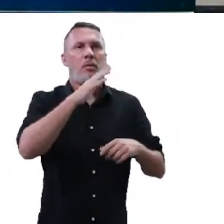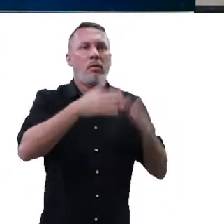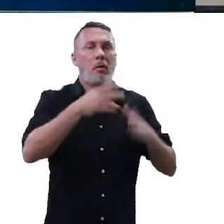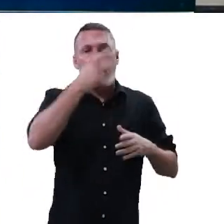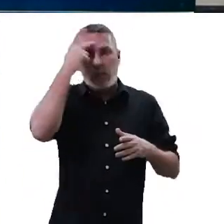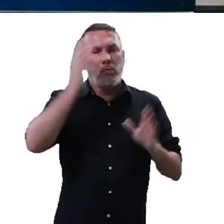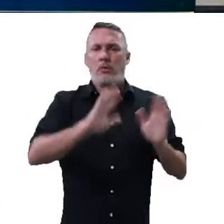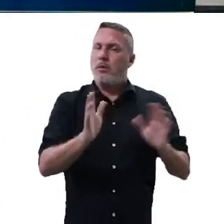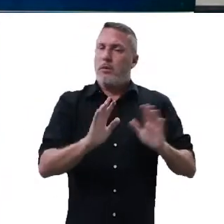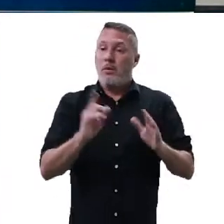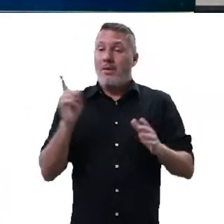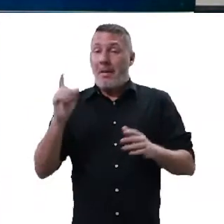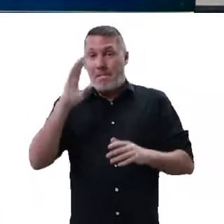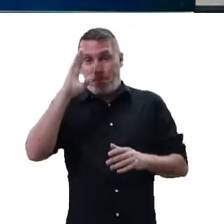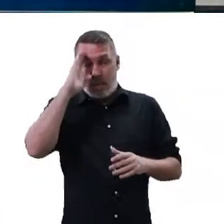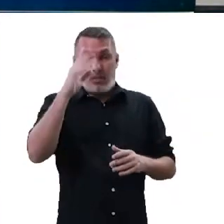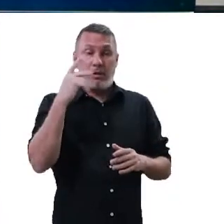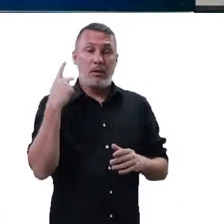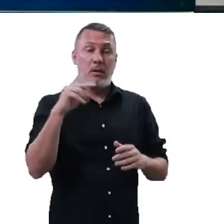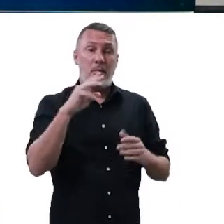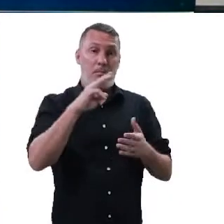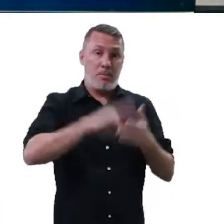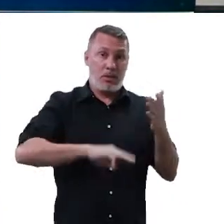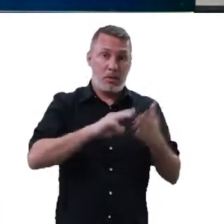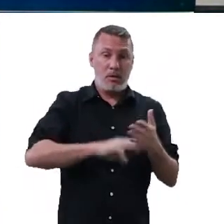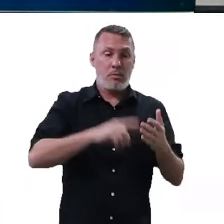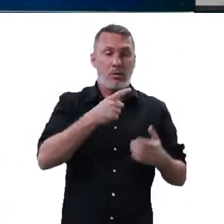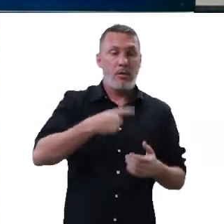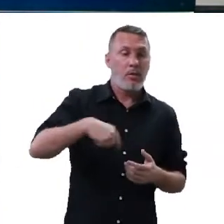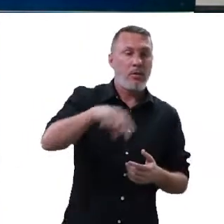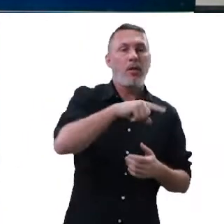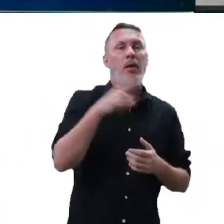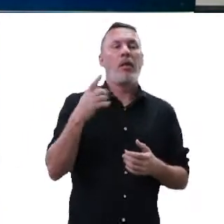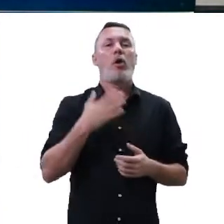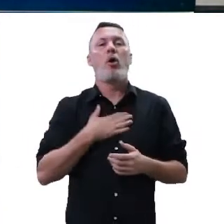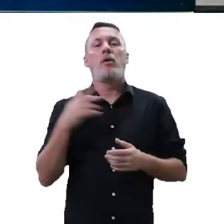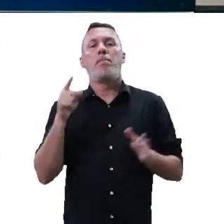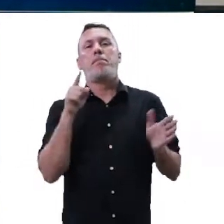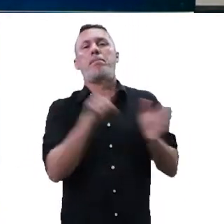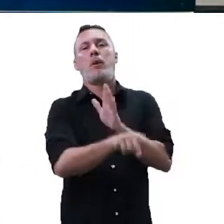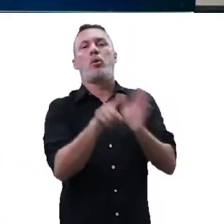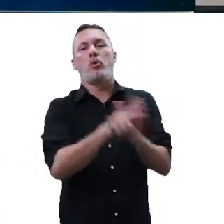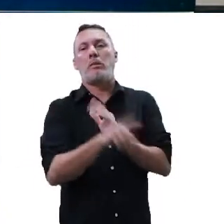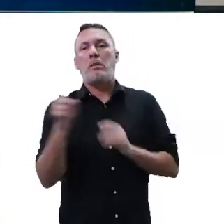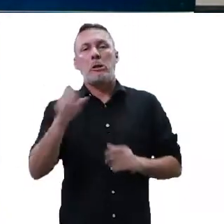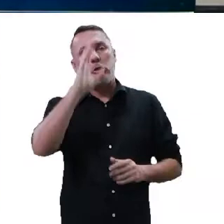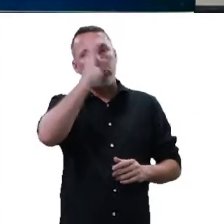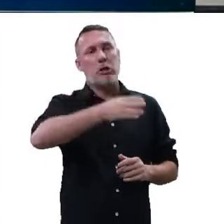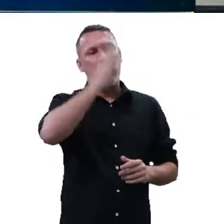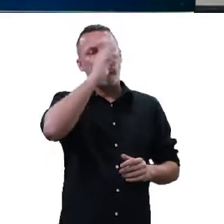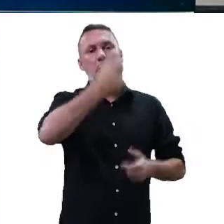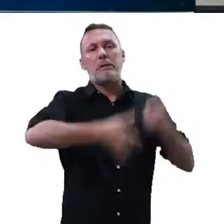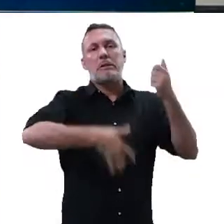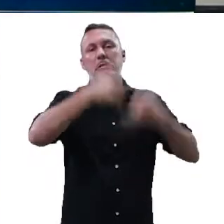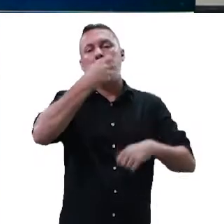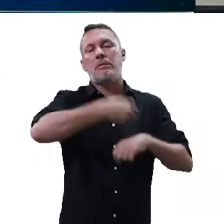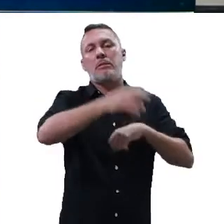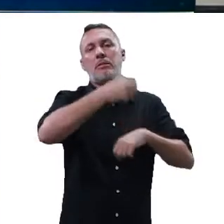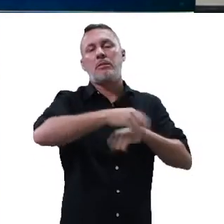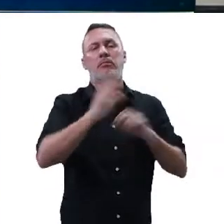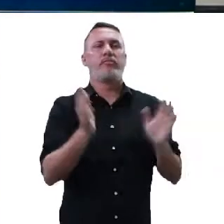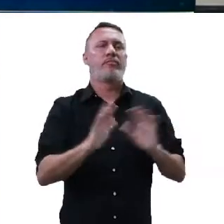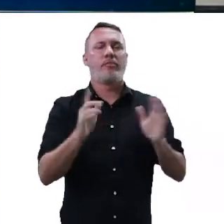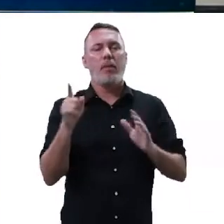pessoas. Mas o Sócrates tinha como principal método fazer outras perguntas. Né? Fazer outras